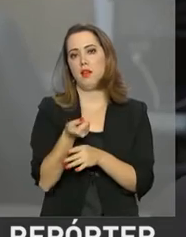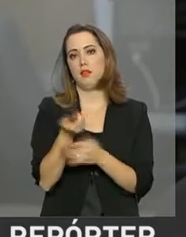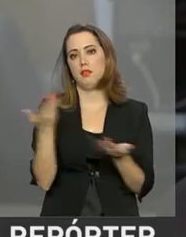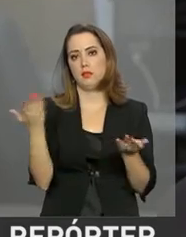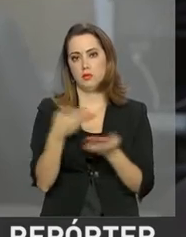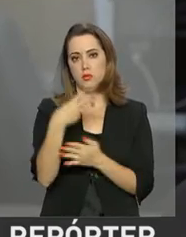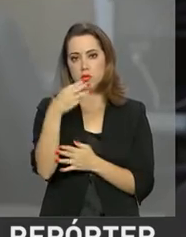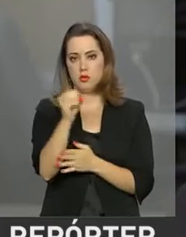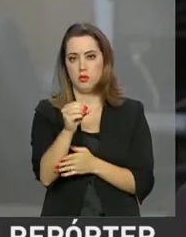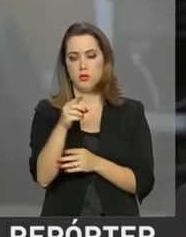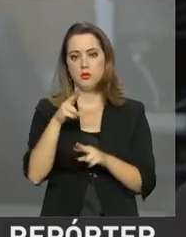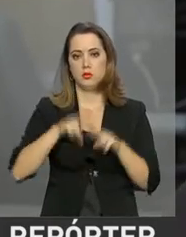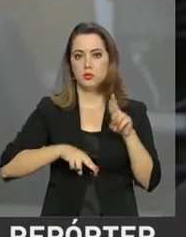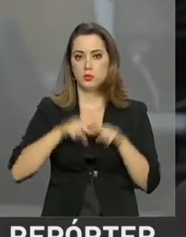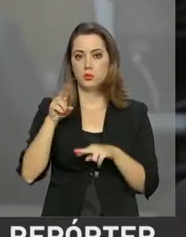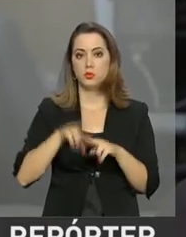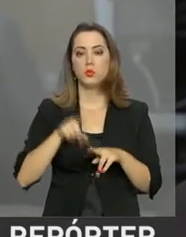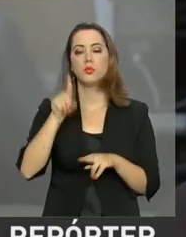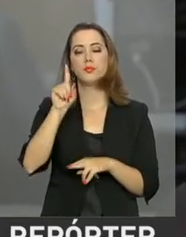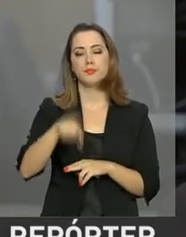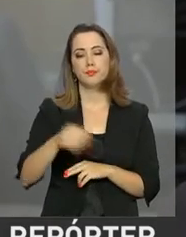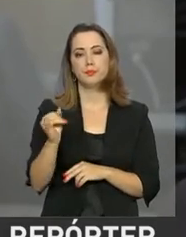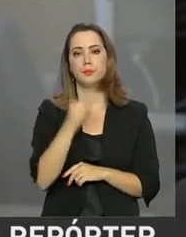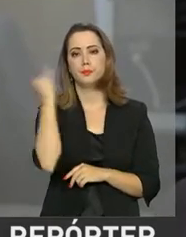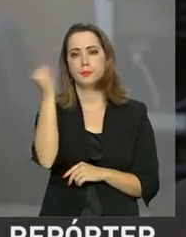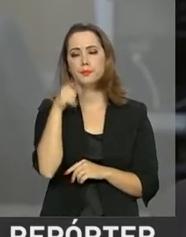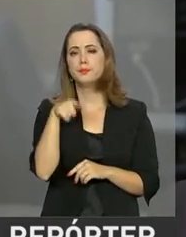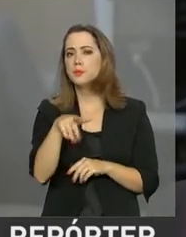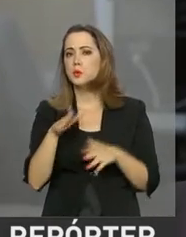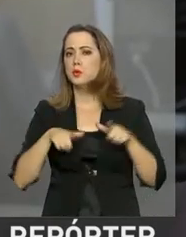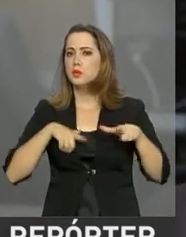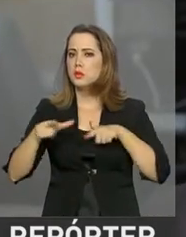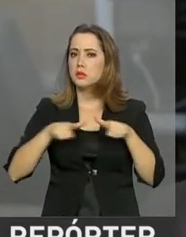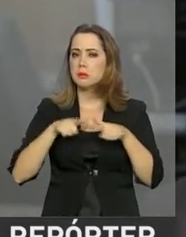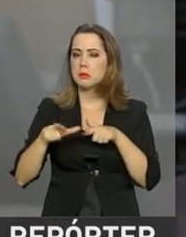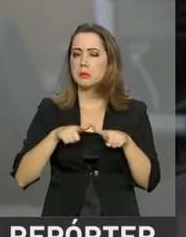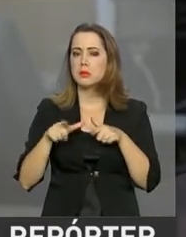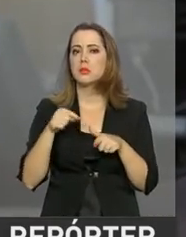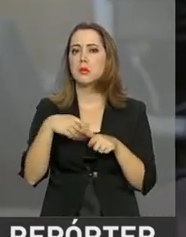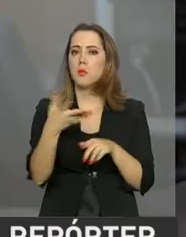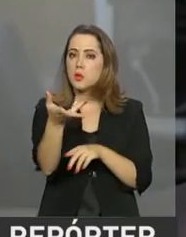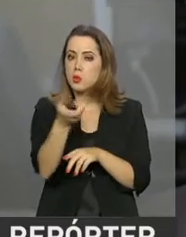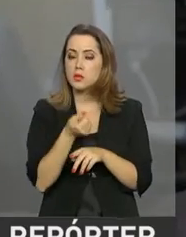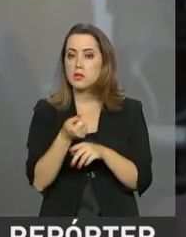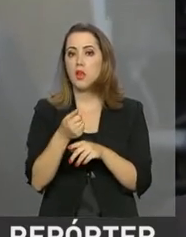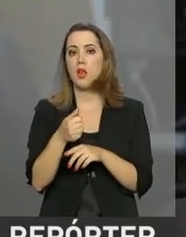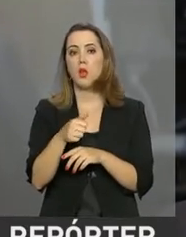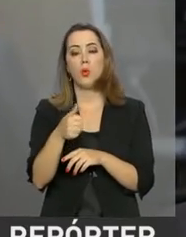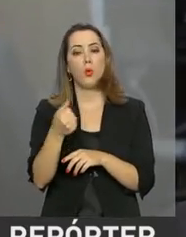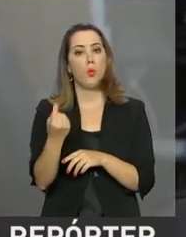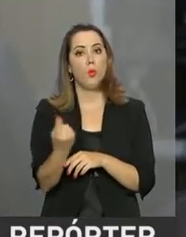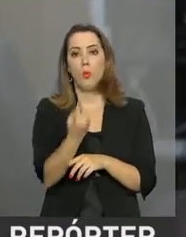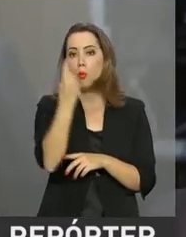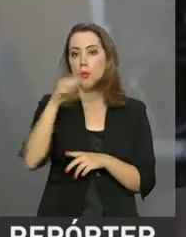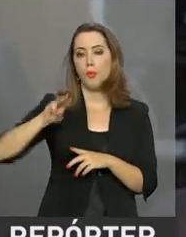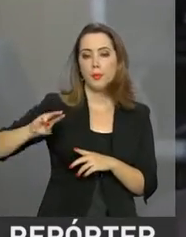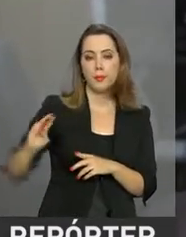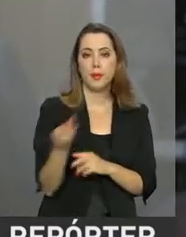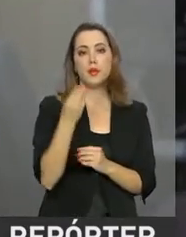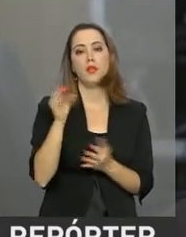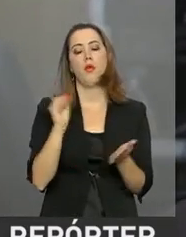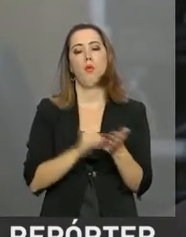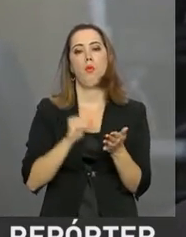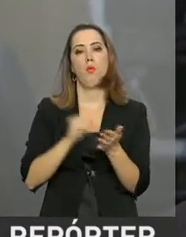de junho então é fundamental que esses trabalhadores nós temos ainda em torno de 1 milhão de trabalhadores que ainda não